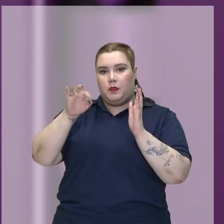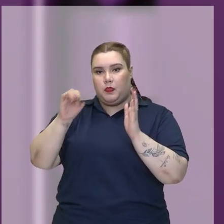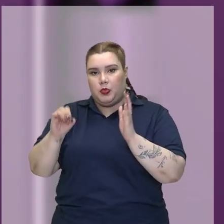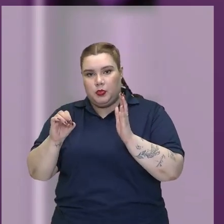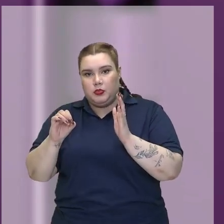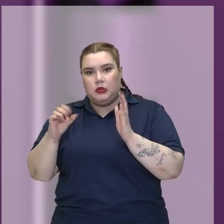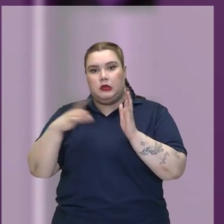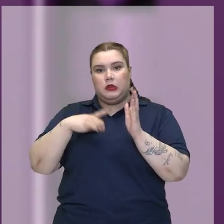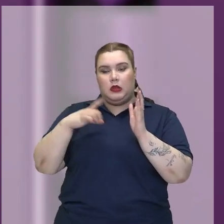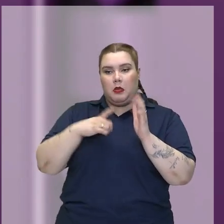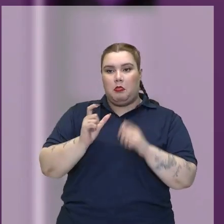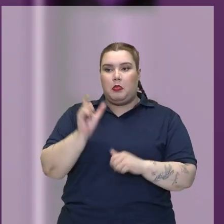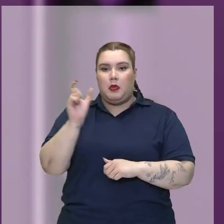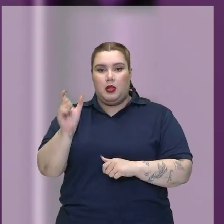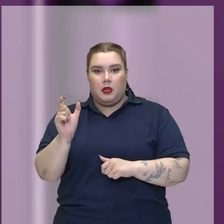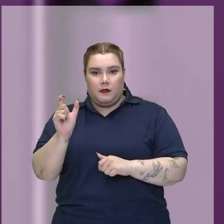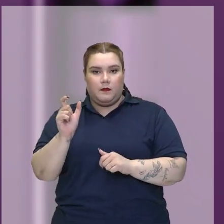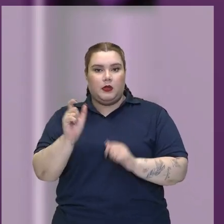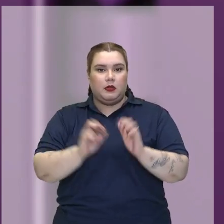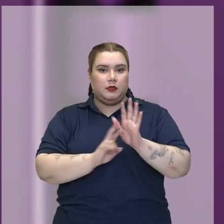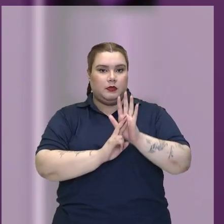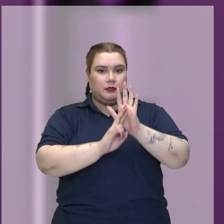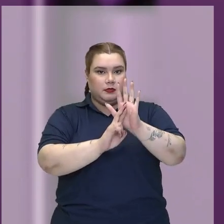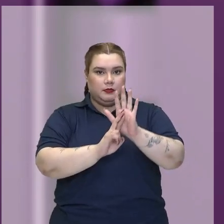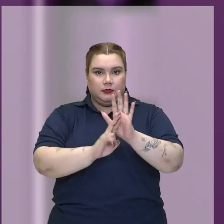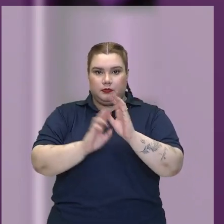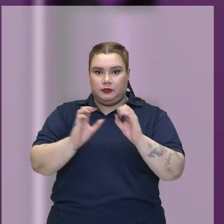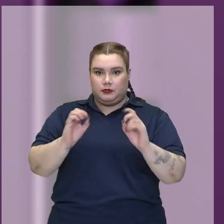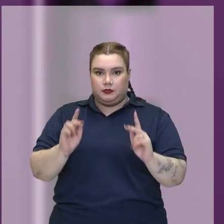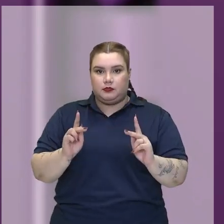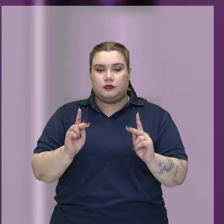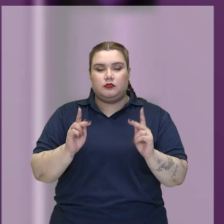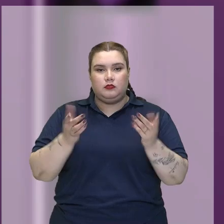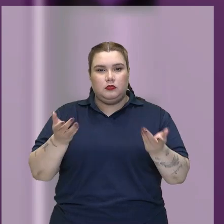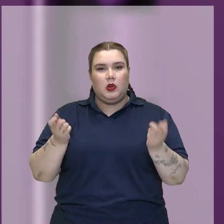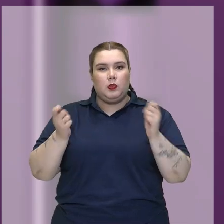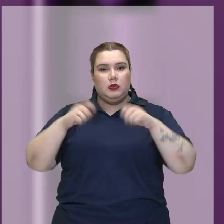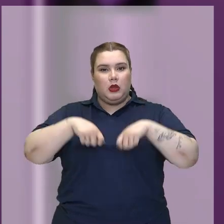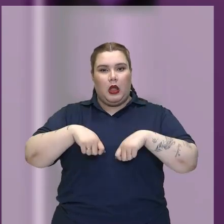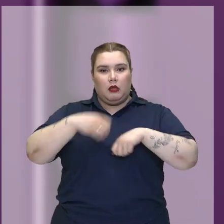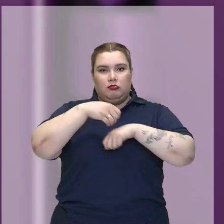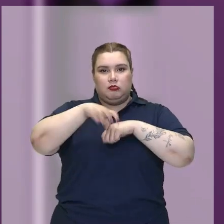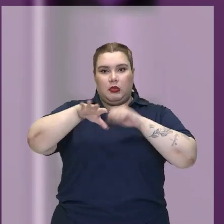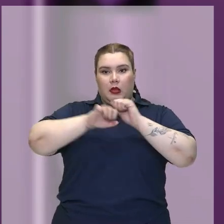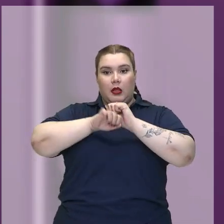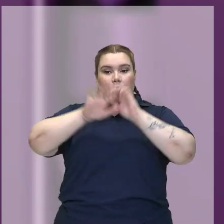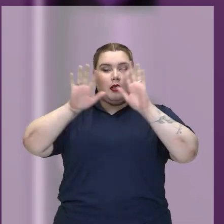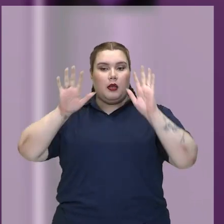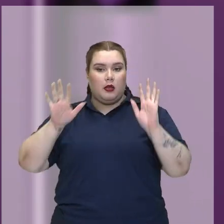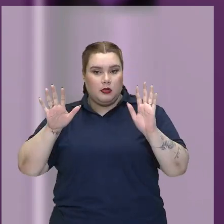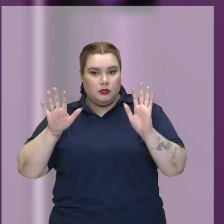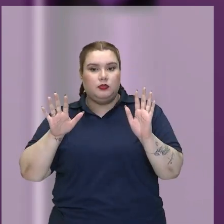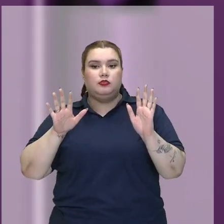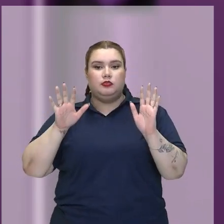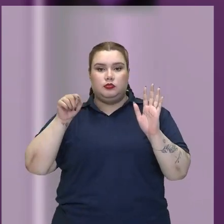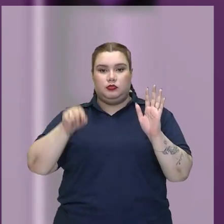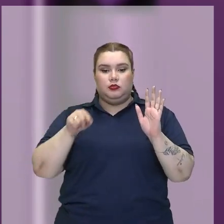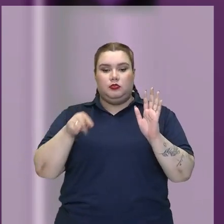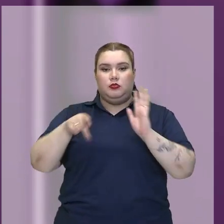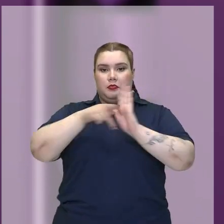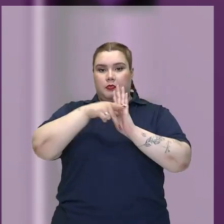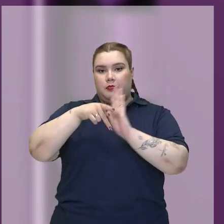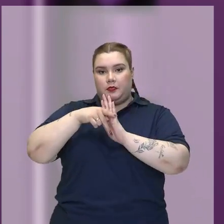uma nomenclatura para ele, tá bom? Então, eu acho que isso consegue representar bem, né, essas premissas